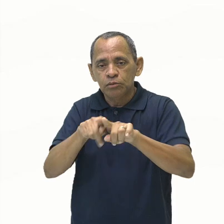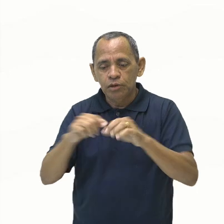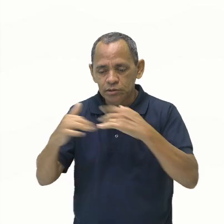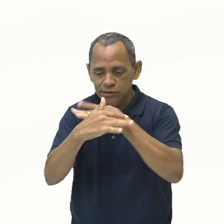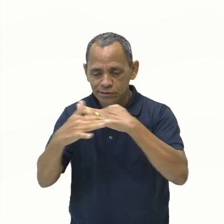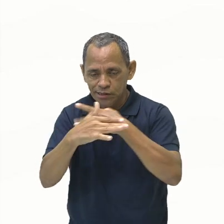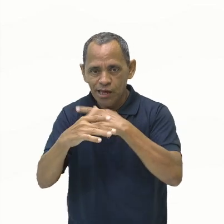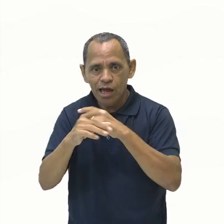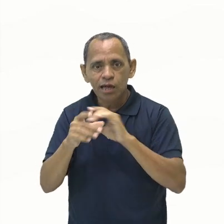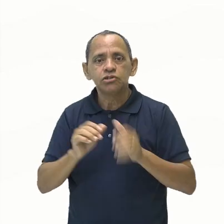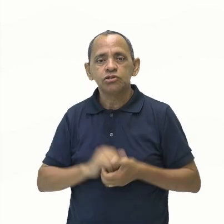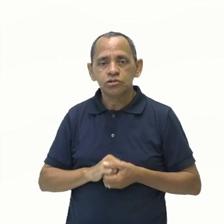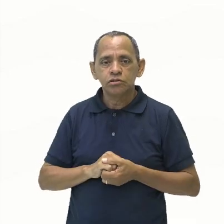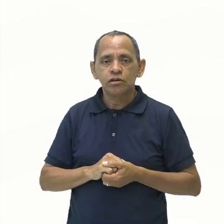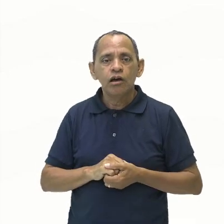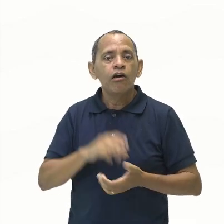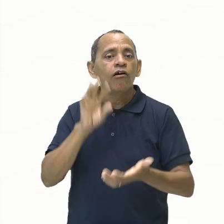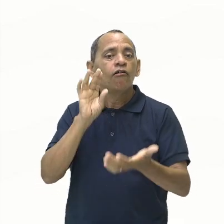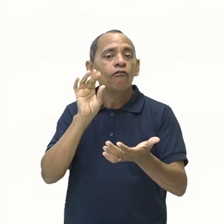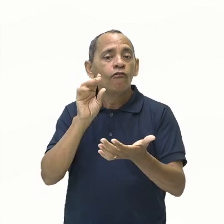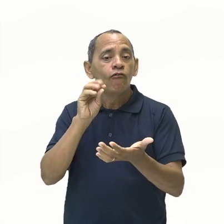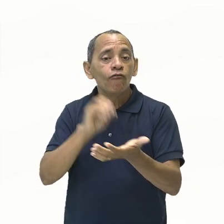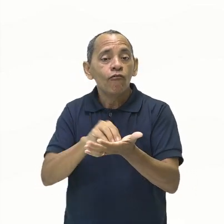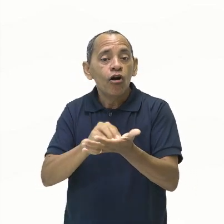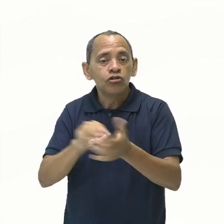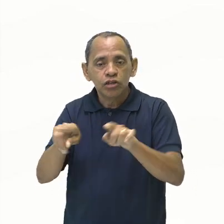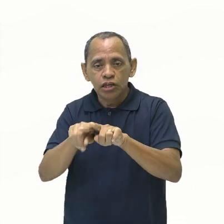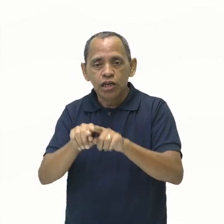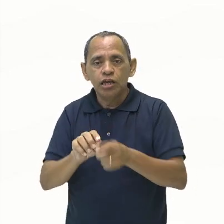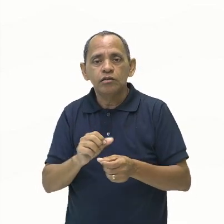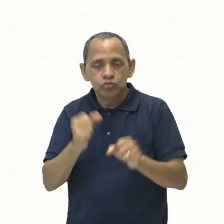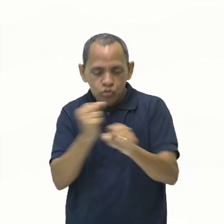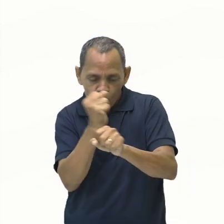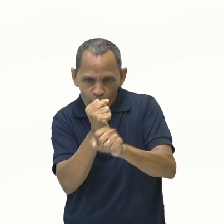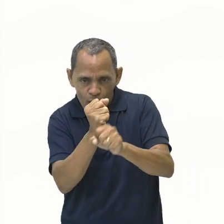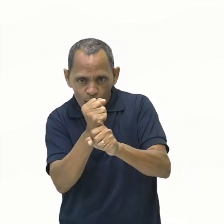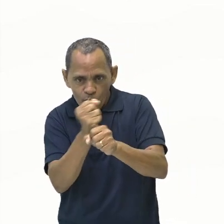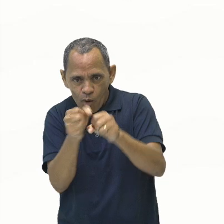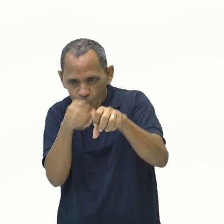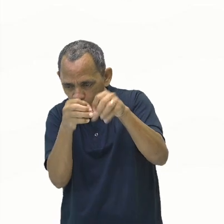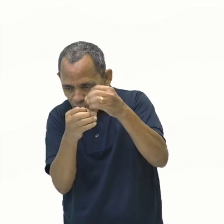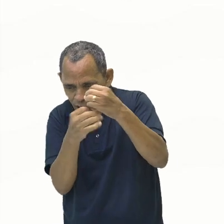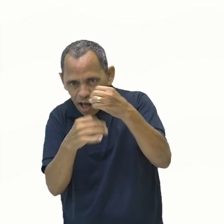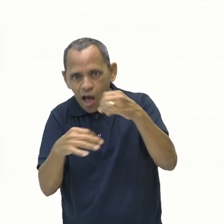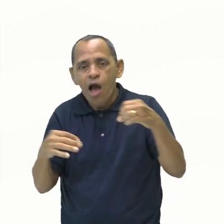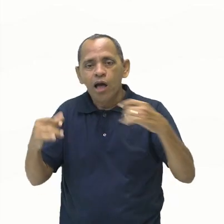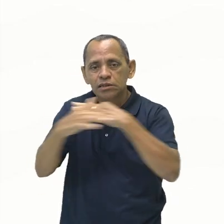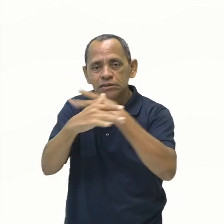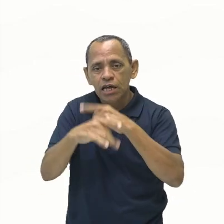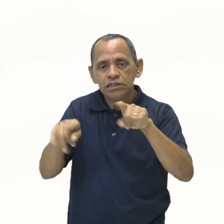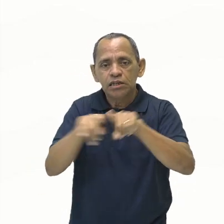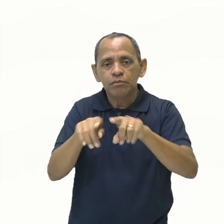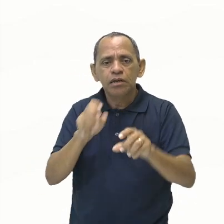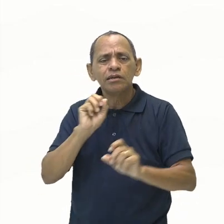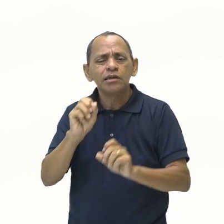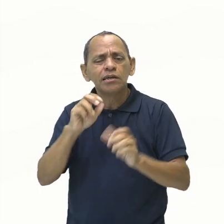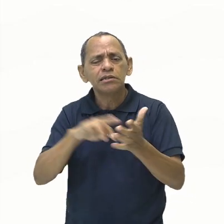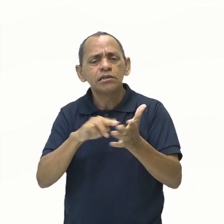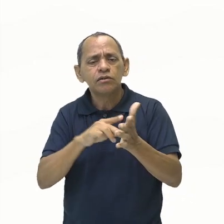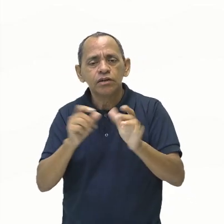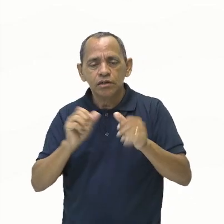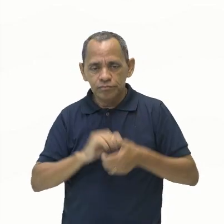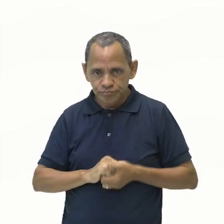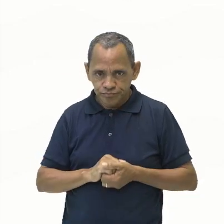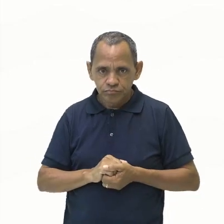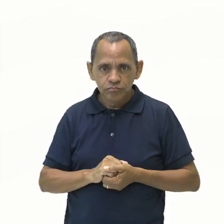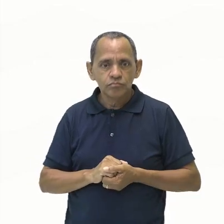que leva à falta de infraestrutura urbana. O que seria essa infraestrutura urbana, professora?